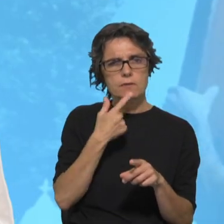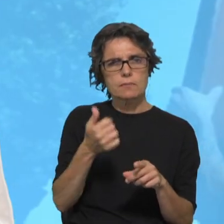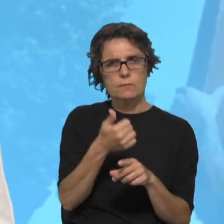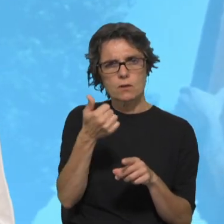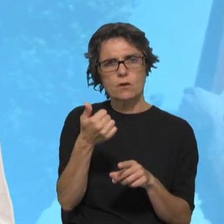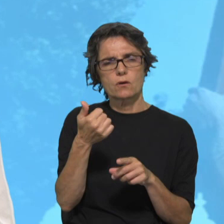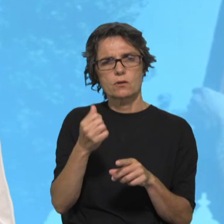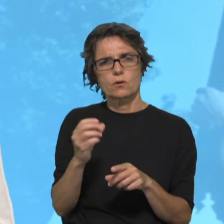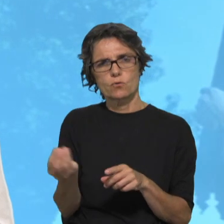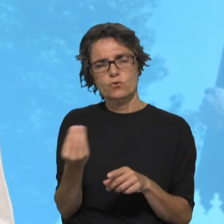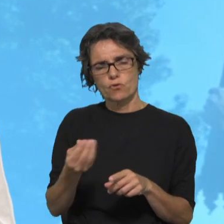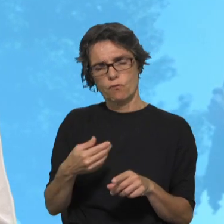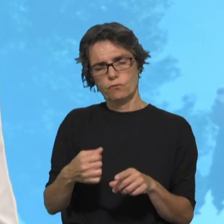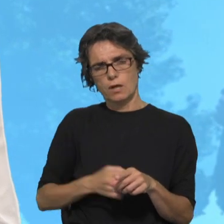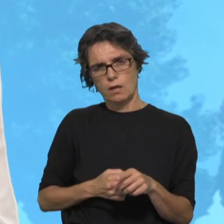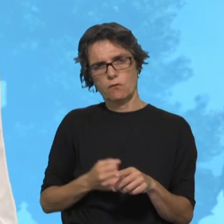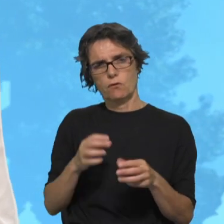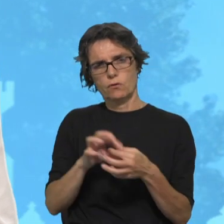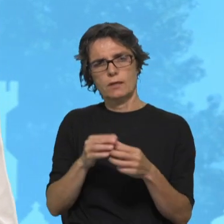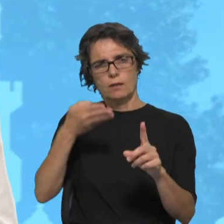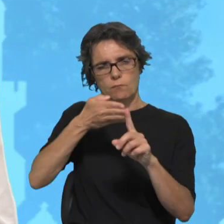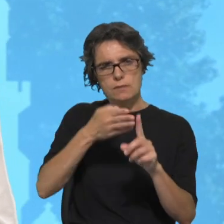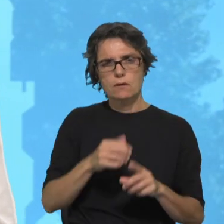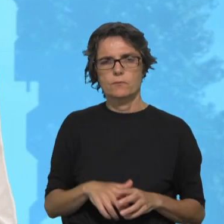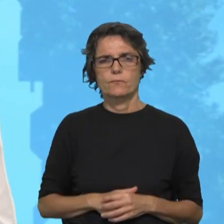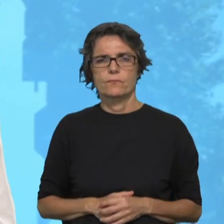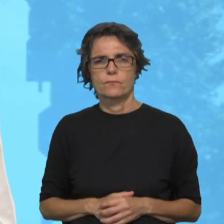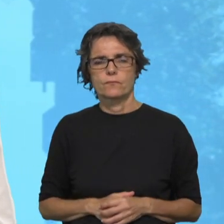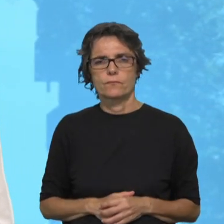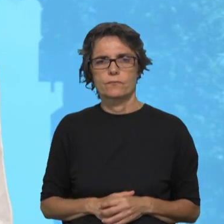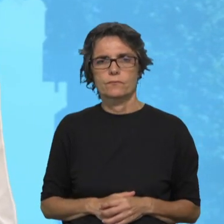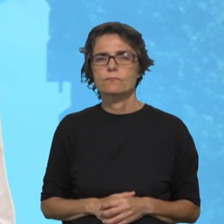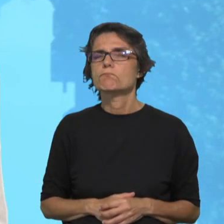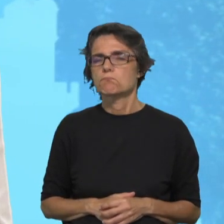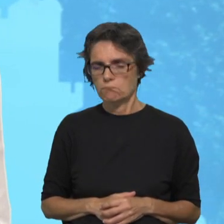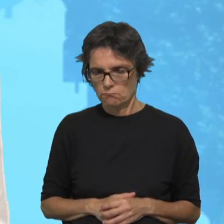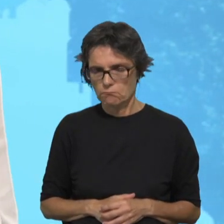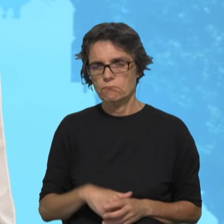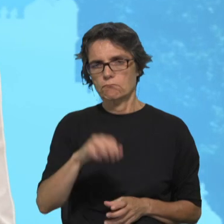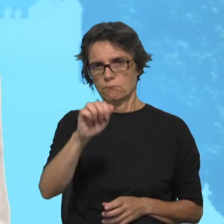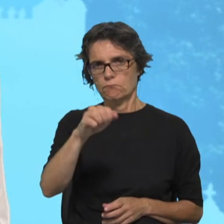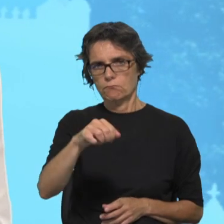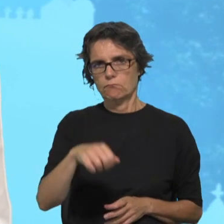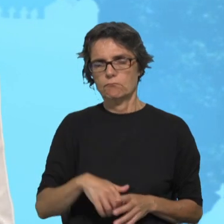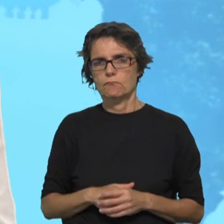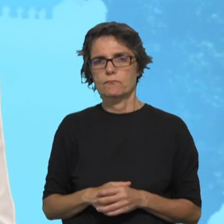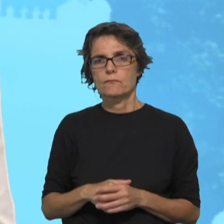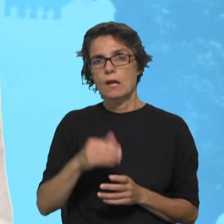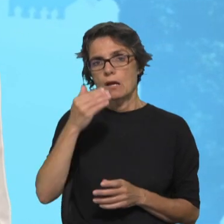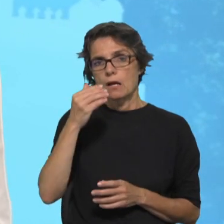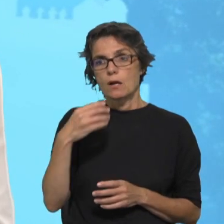católicos, pela atividade missionária? Sim, também, sim. Eu acho que os jovens de hoje têm um